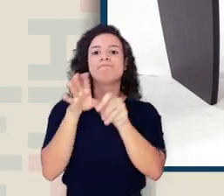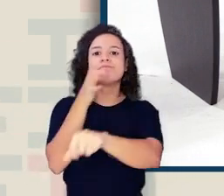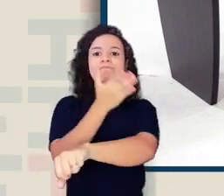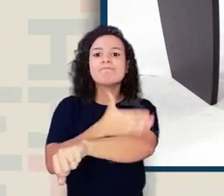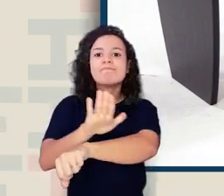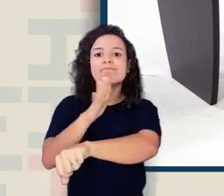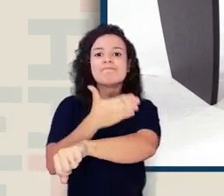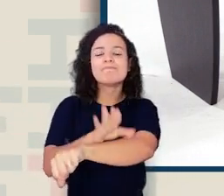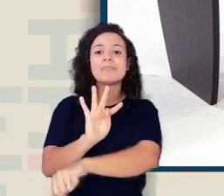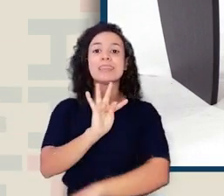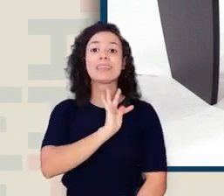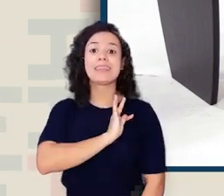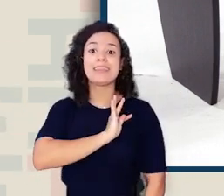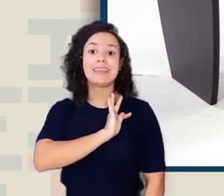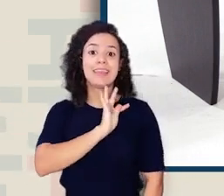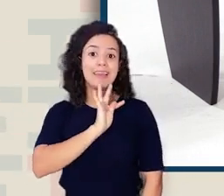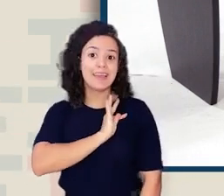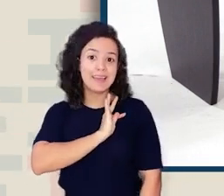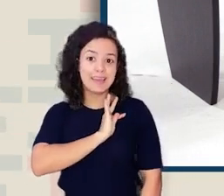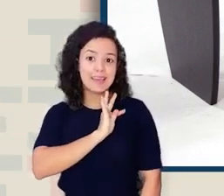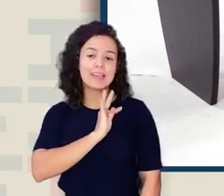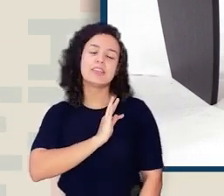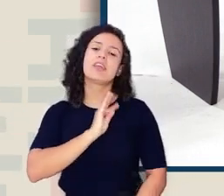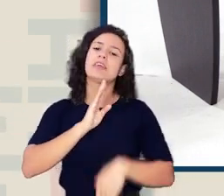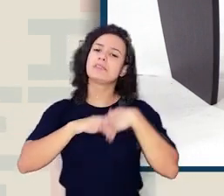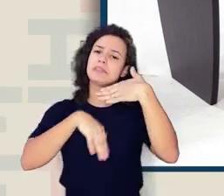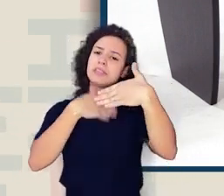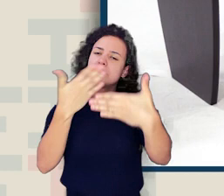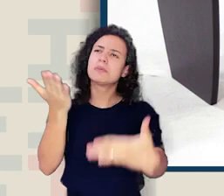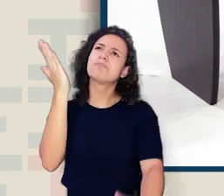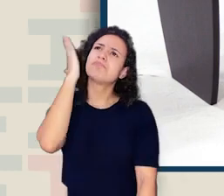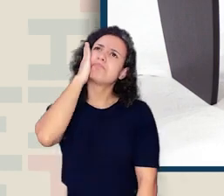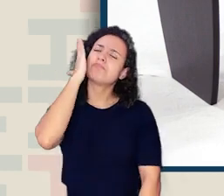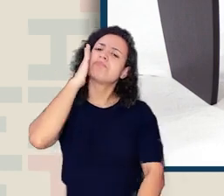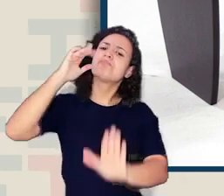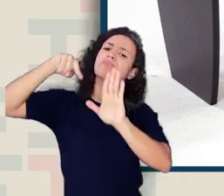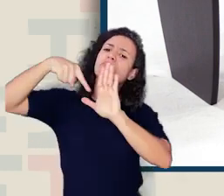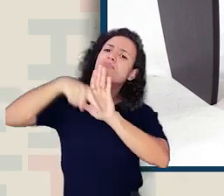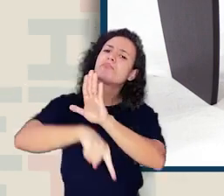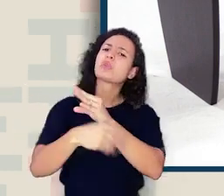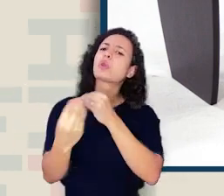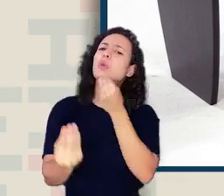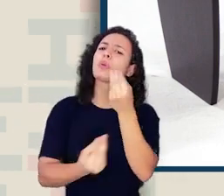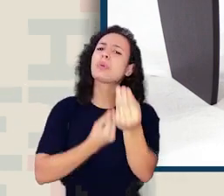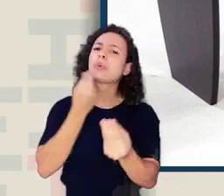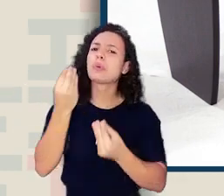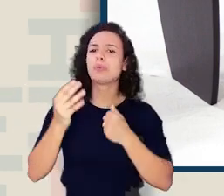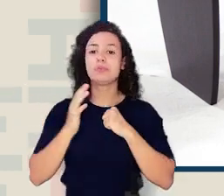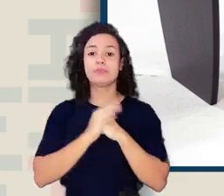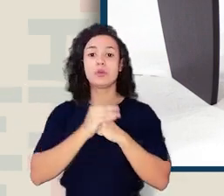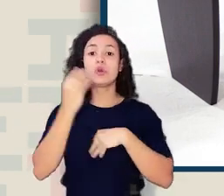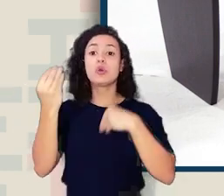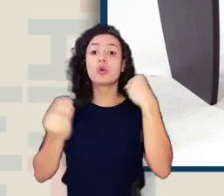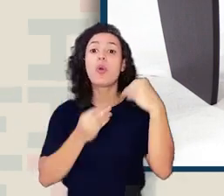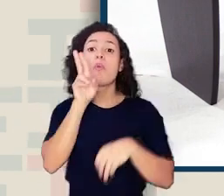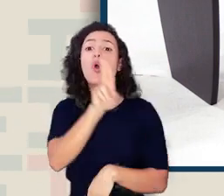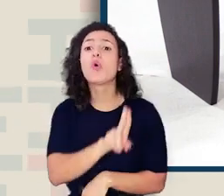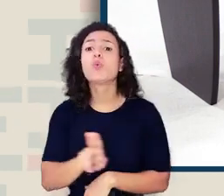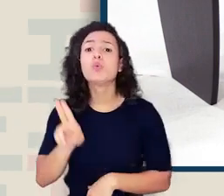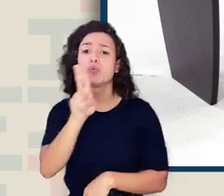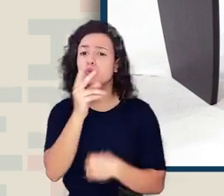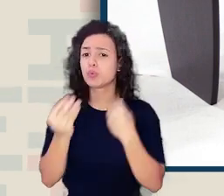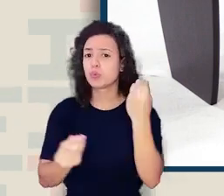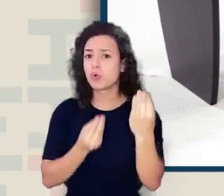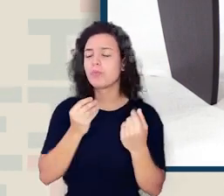um processo de execução e técnica. E aí é onde a gente depois vai começar a aprofundar de como tocar esses instrumentos, como eu faço